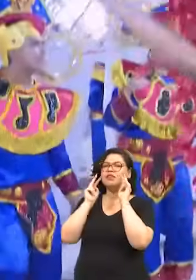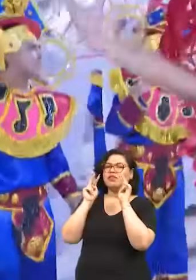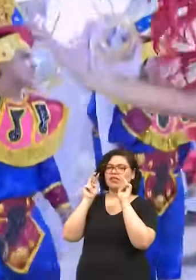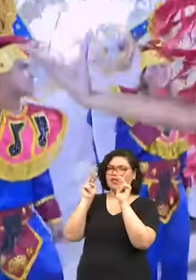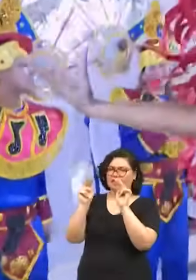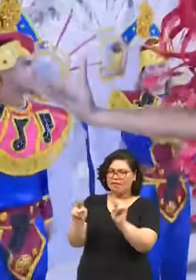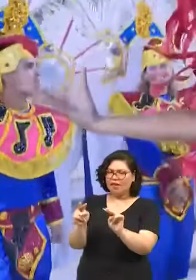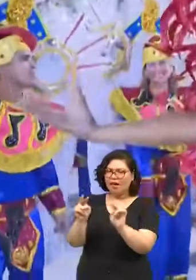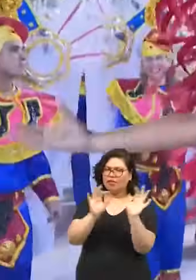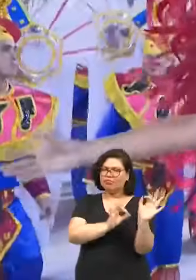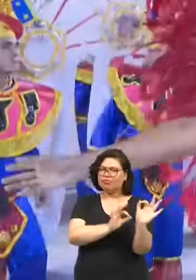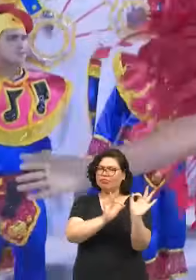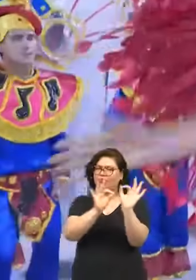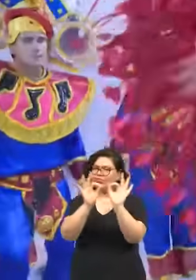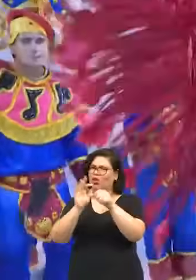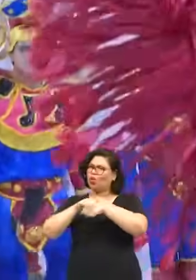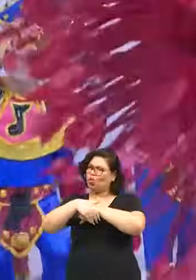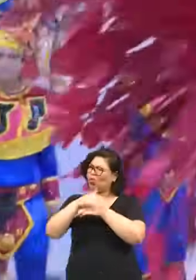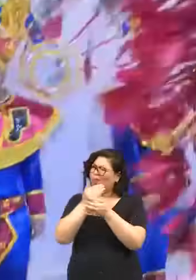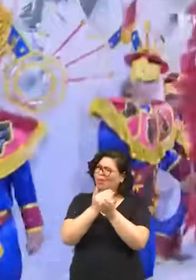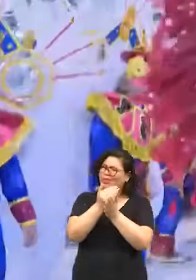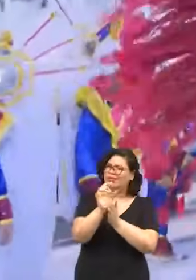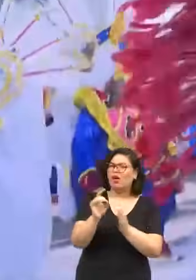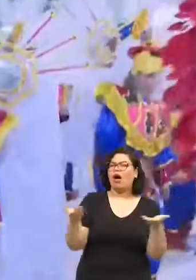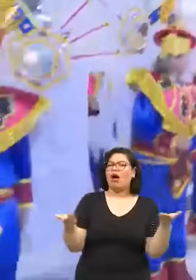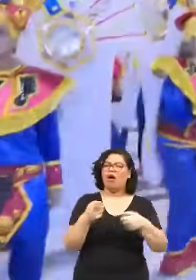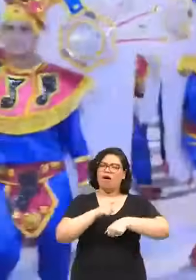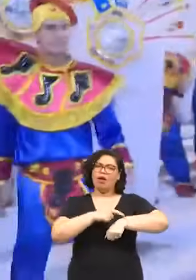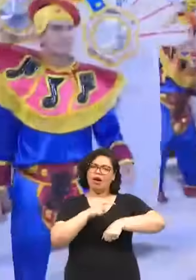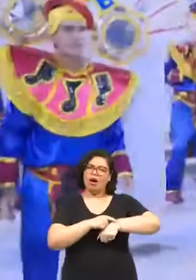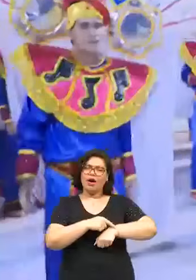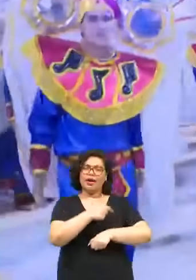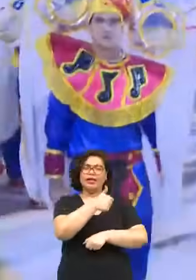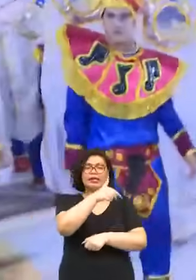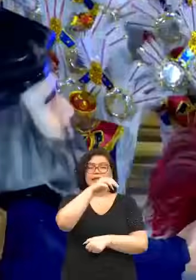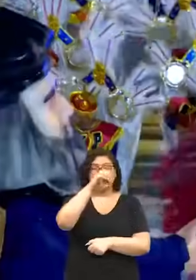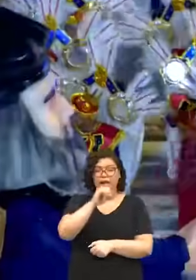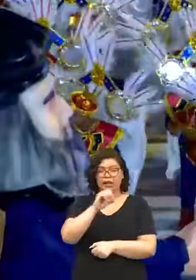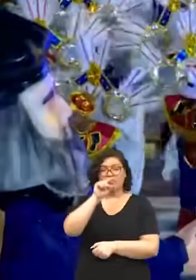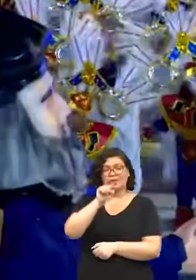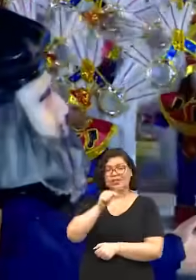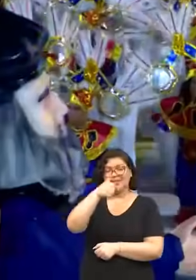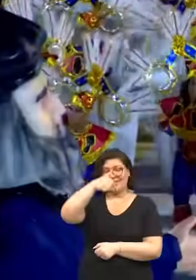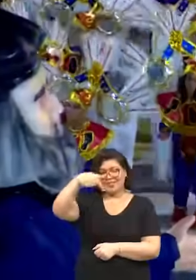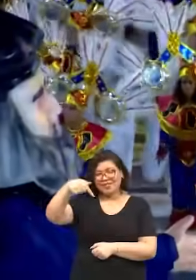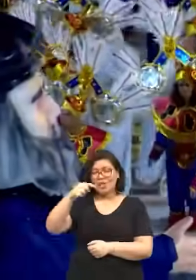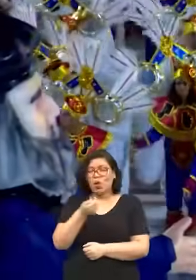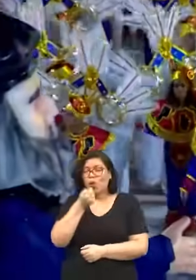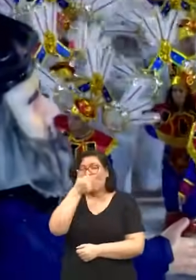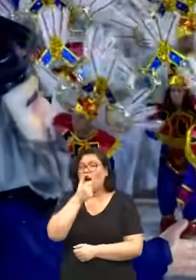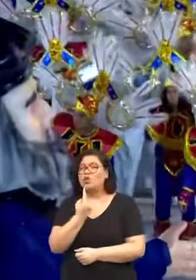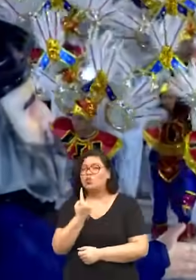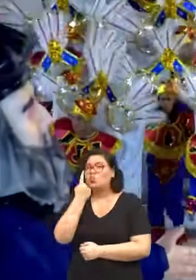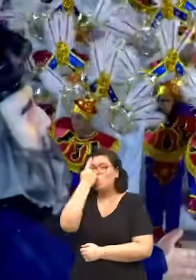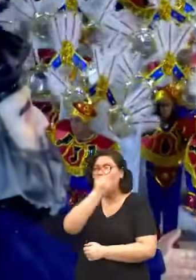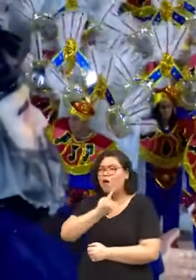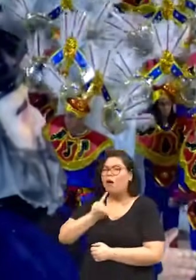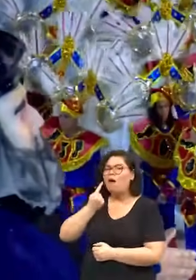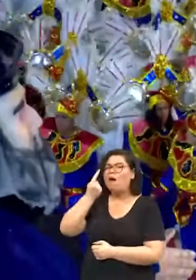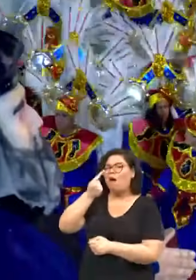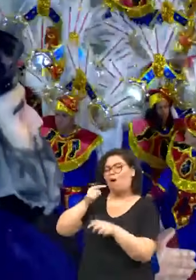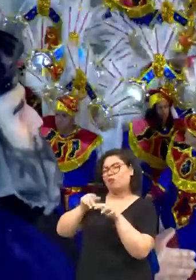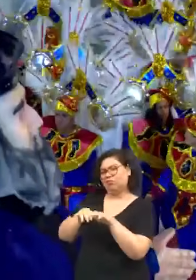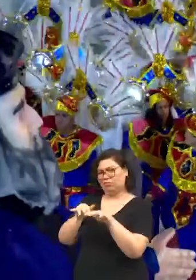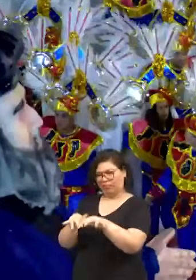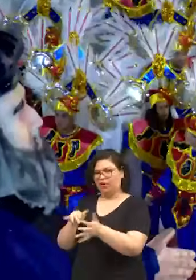gente. A noite só está começando, agora são 22 horas e 17 minutos. Quase uma hora de desfile da Andanças de Ciganos